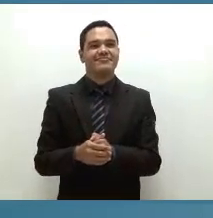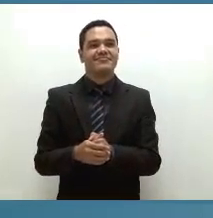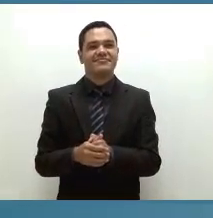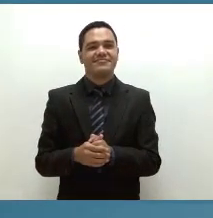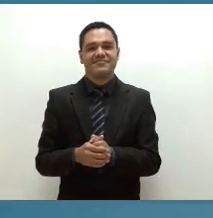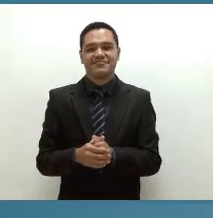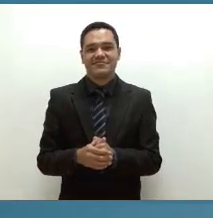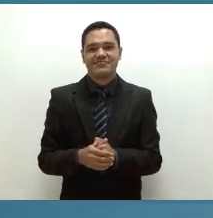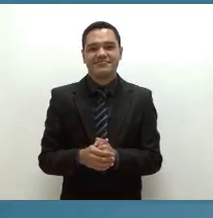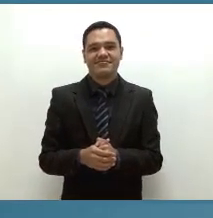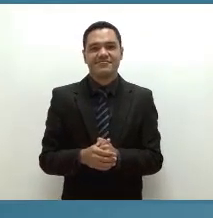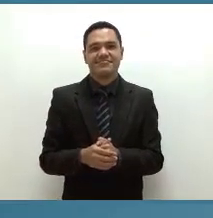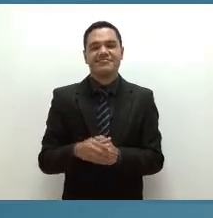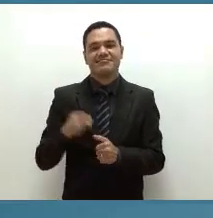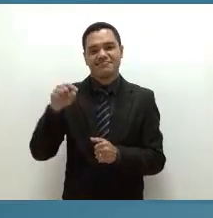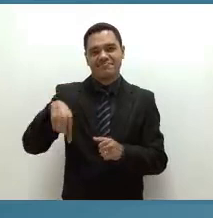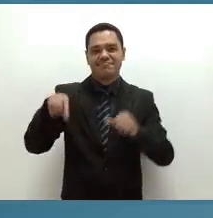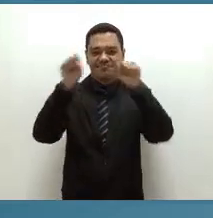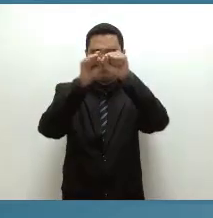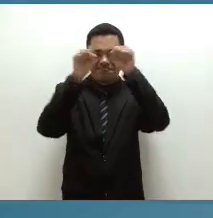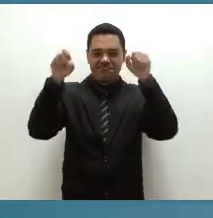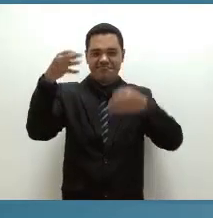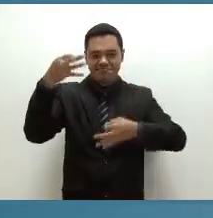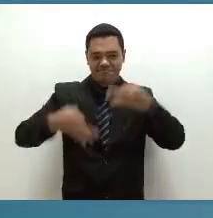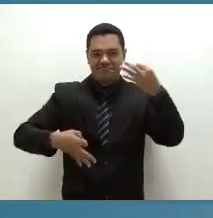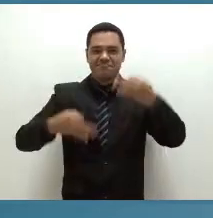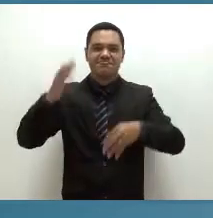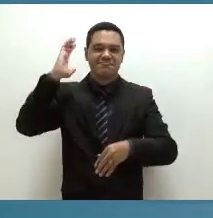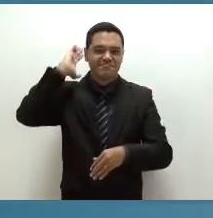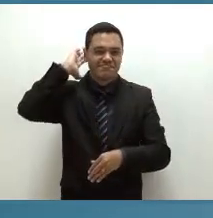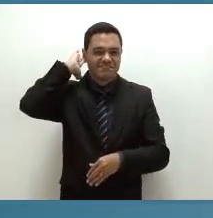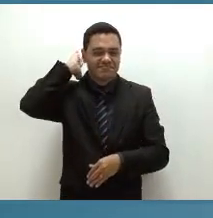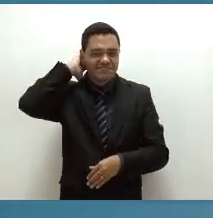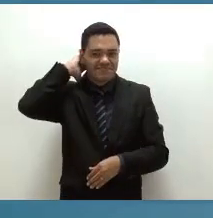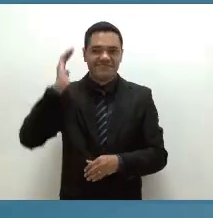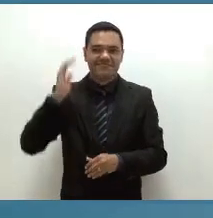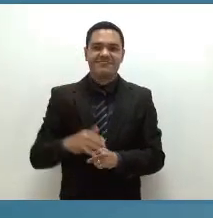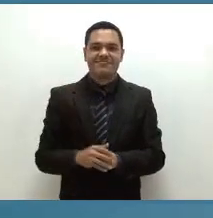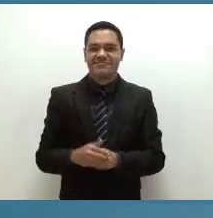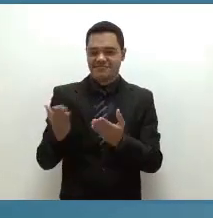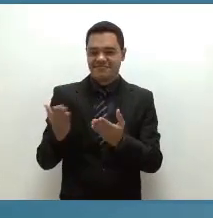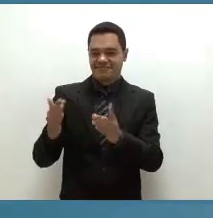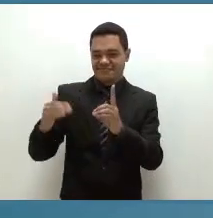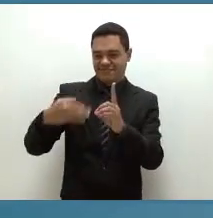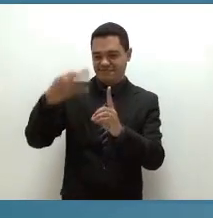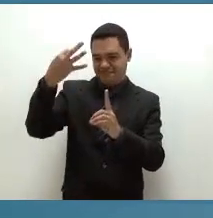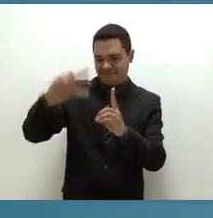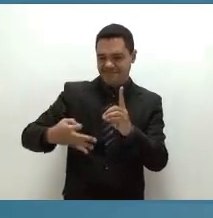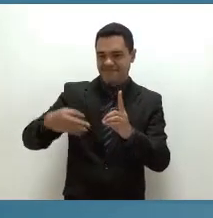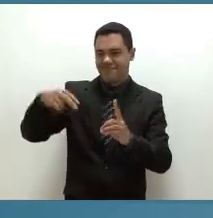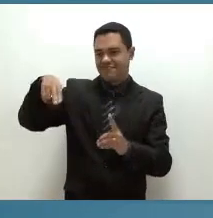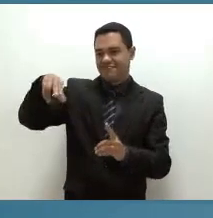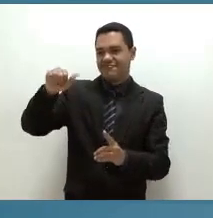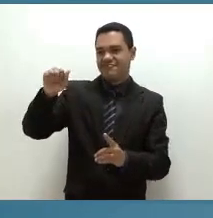perante o Tribunal de Justiça do Estado do Pará. Desembargadora Maria de Nazaré, na